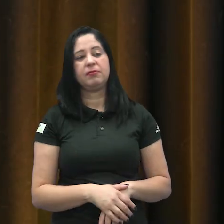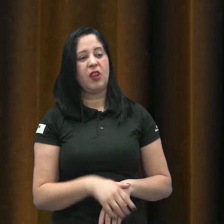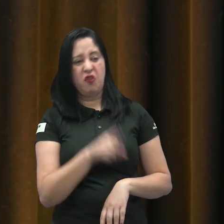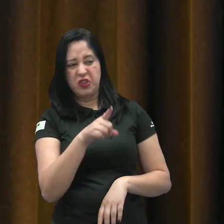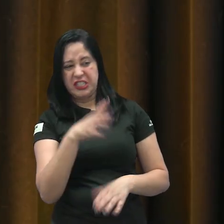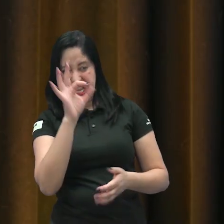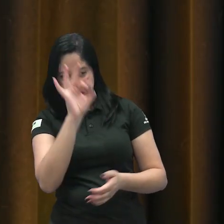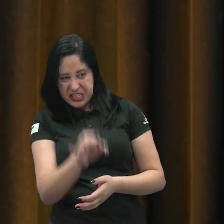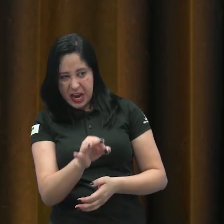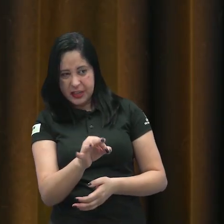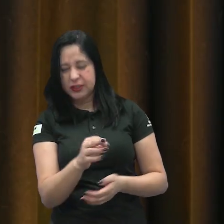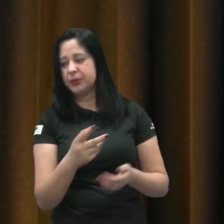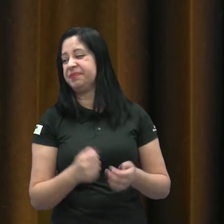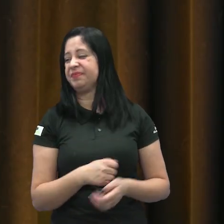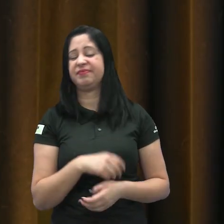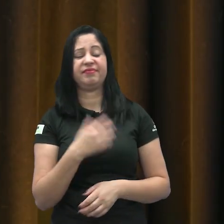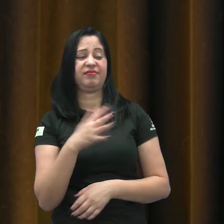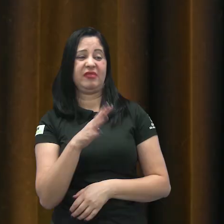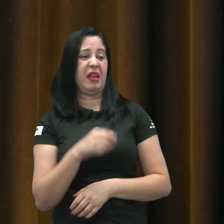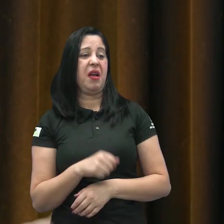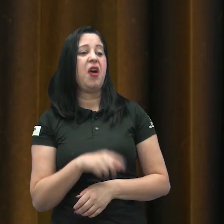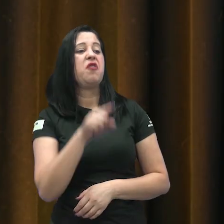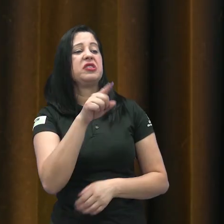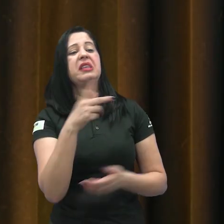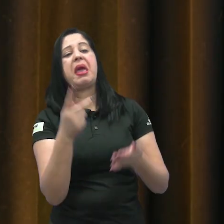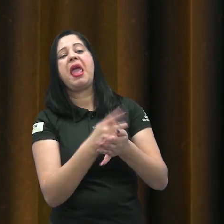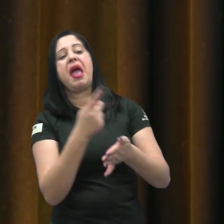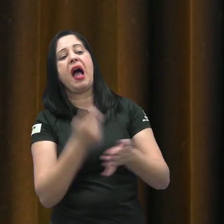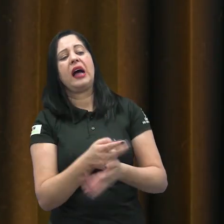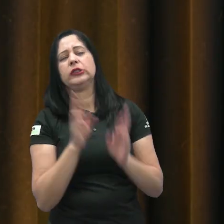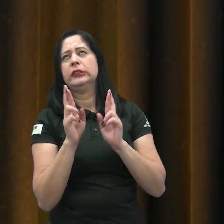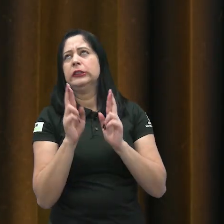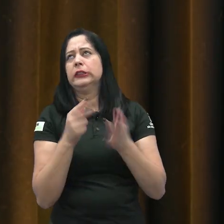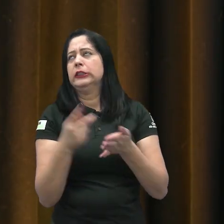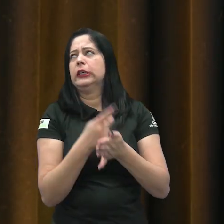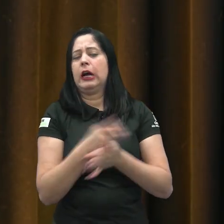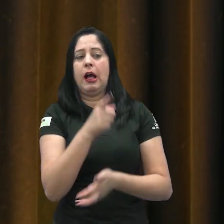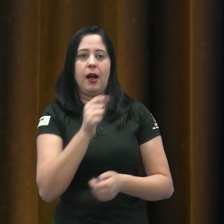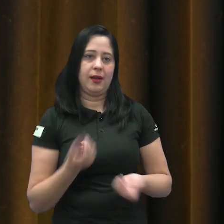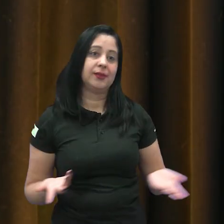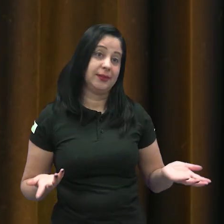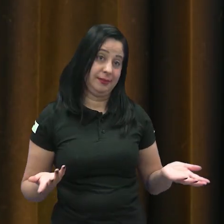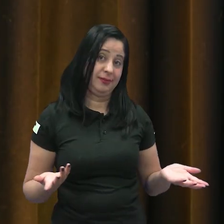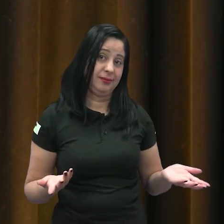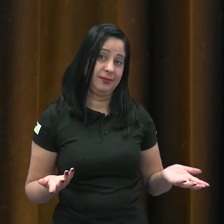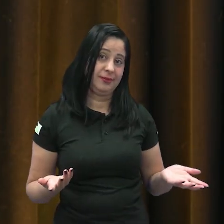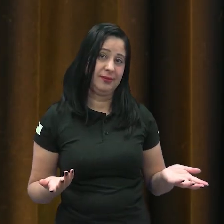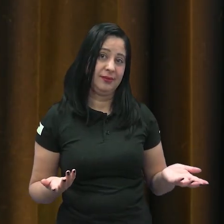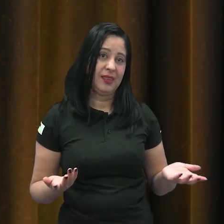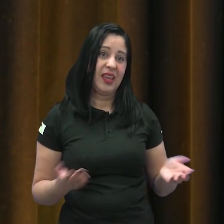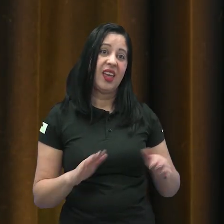mude de curso ou em qualquer outra situação. Sim. Então, nessa hora a comunicação fica muito